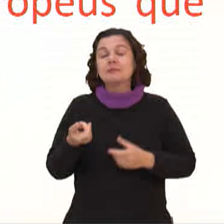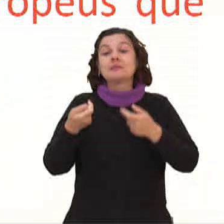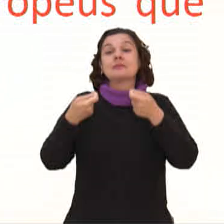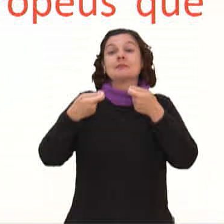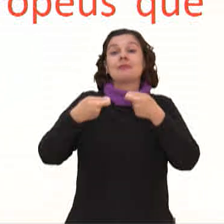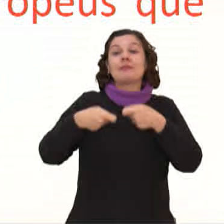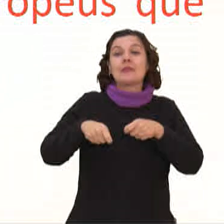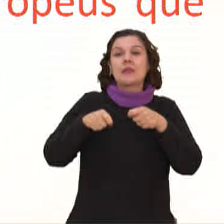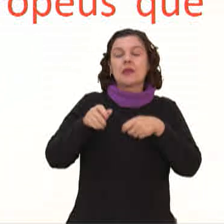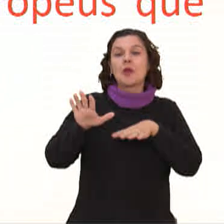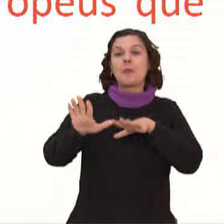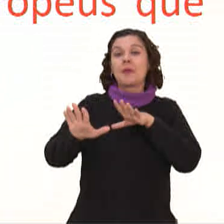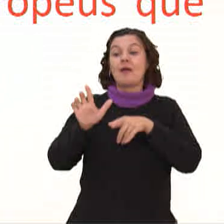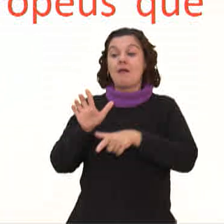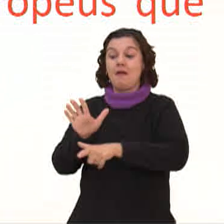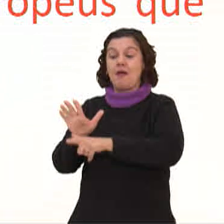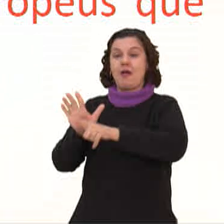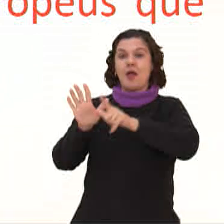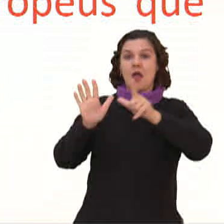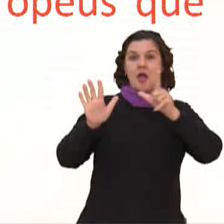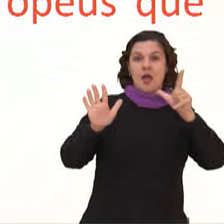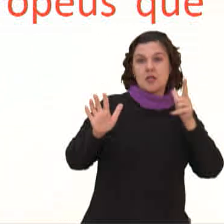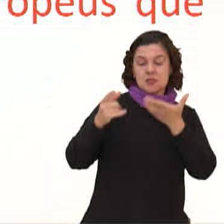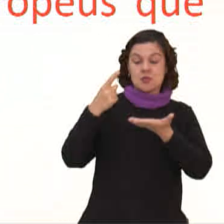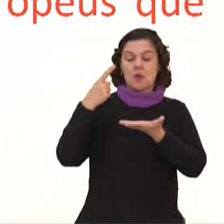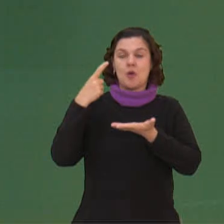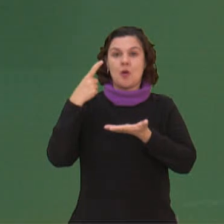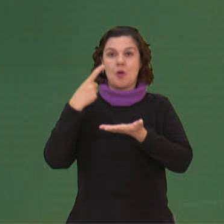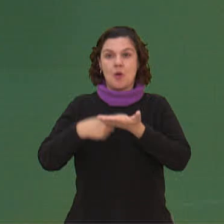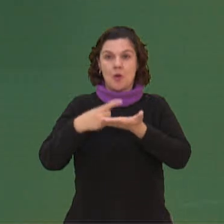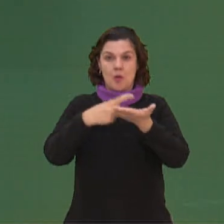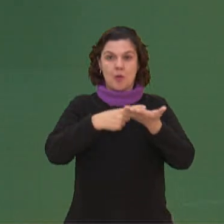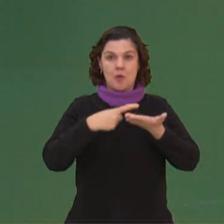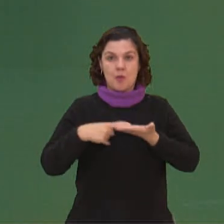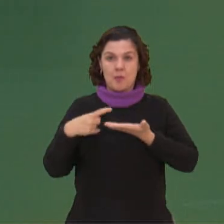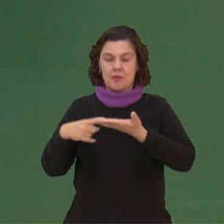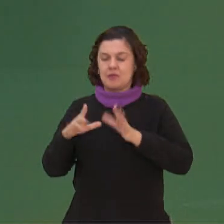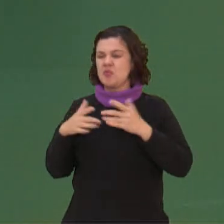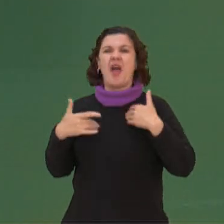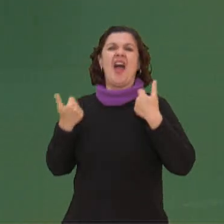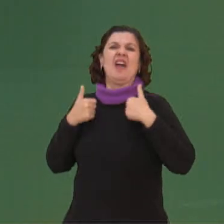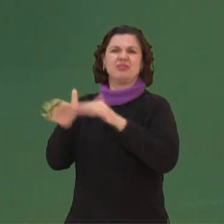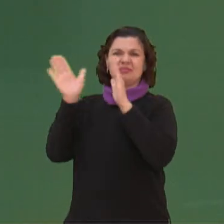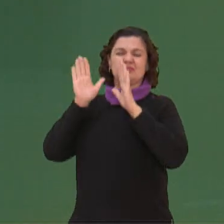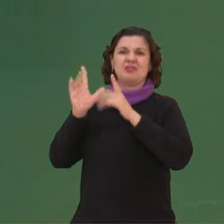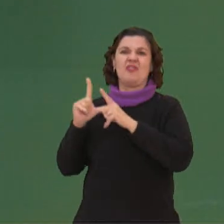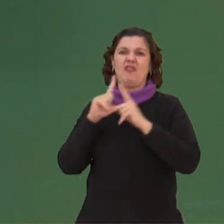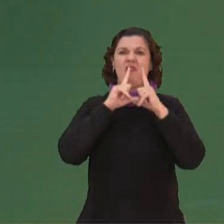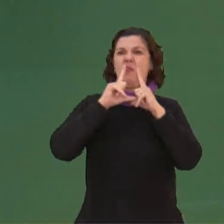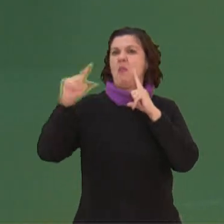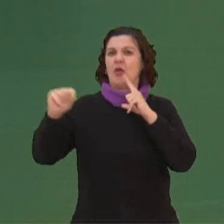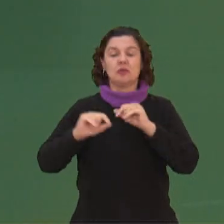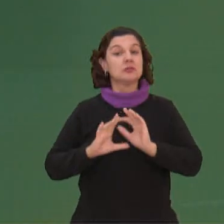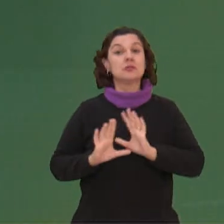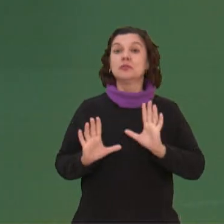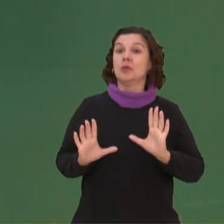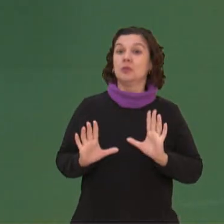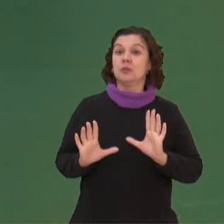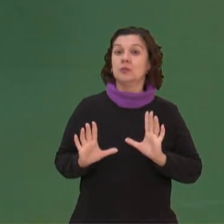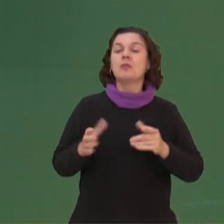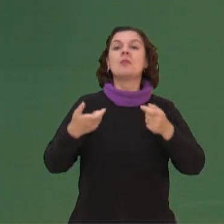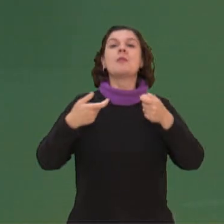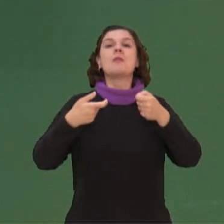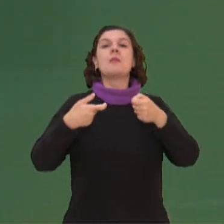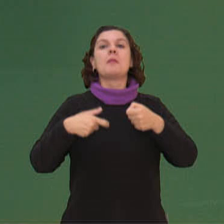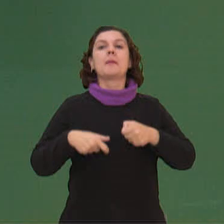deverá ser precedido de um amplo acordo entre os integrantes. Eu não posso sair assim, a União Europeia não diz eu vou embora, não.